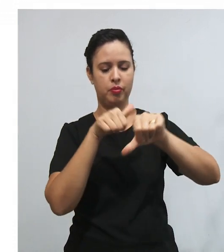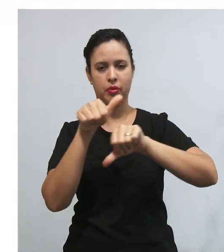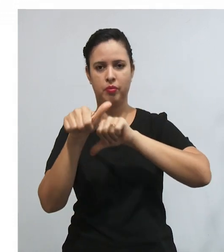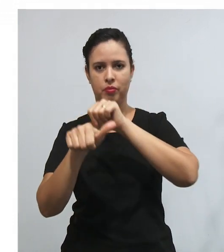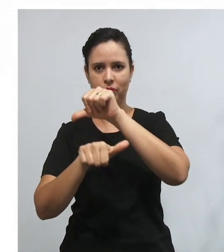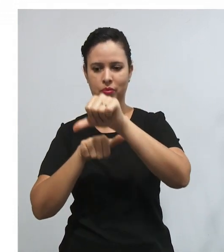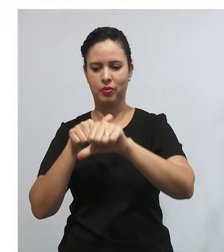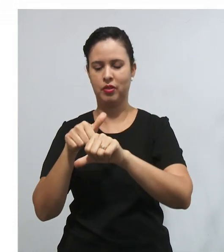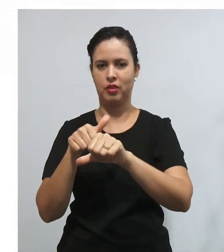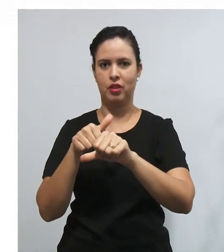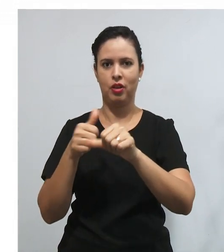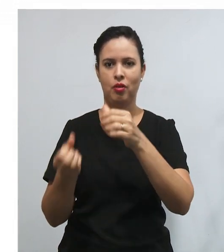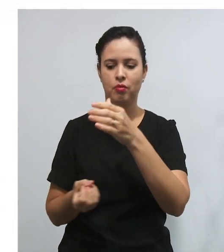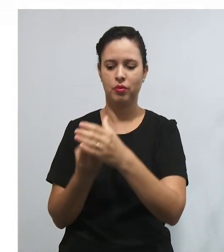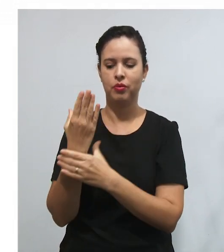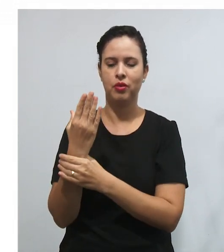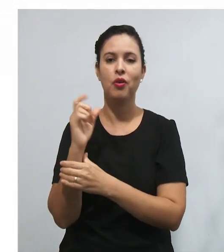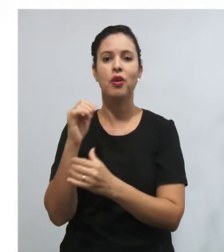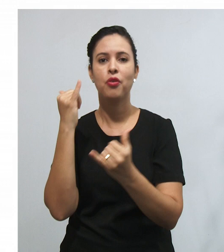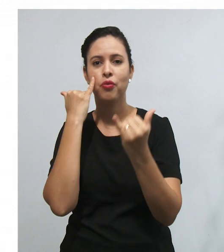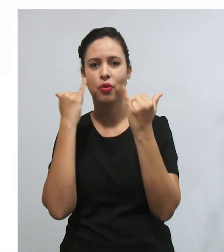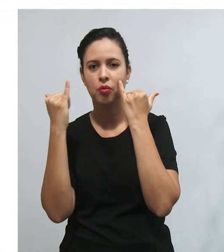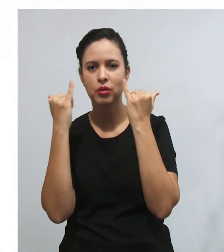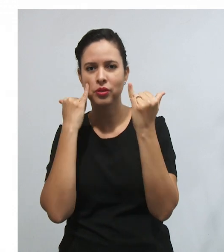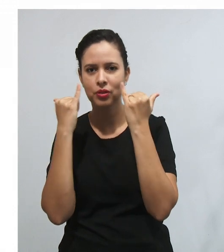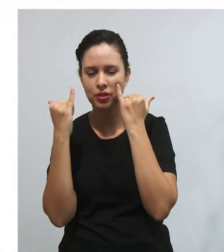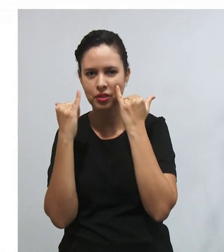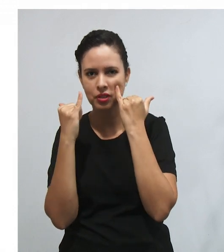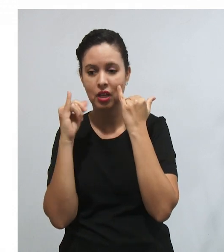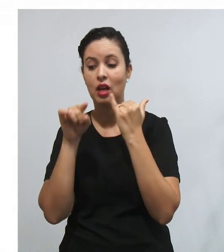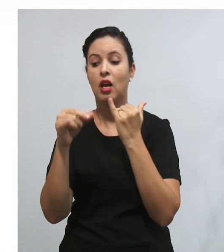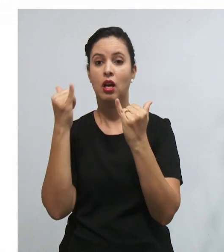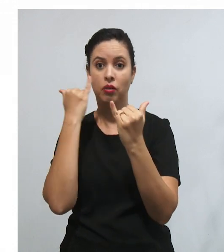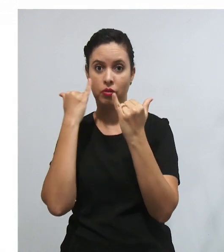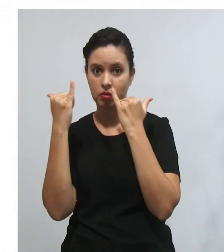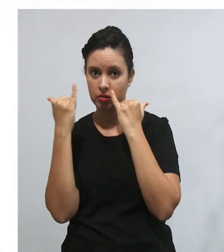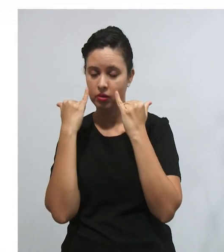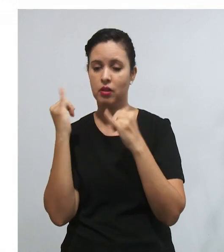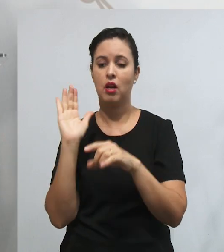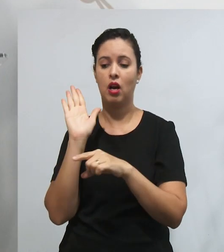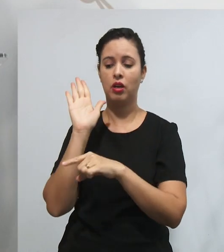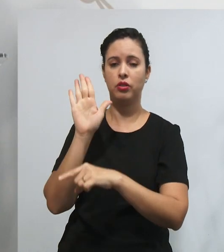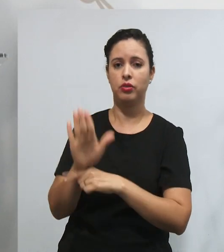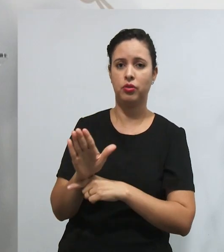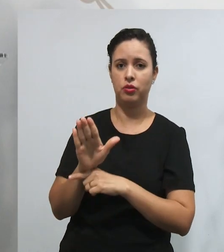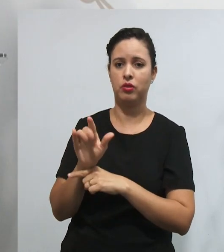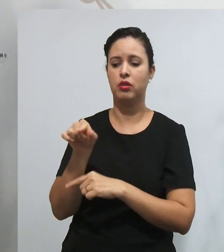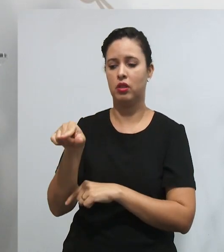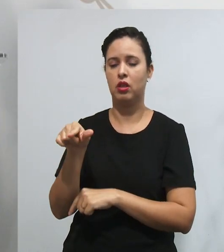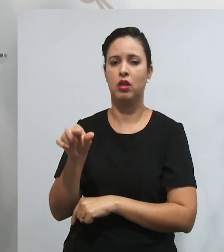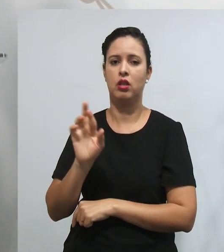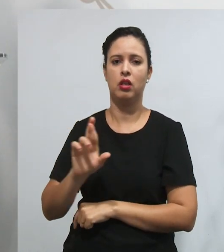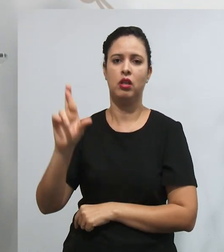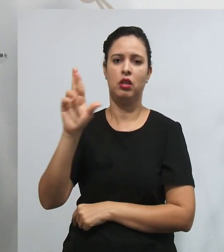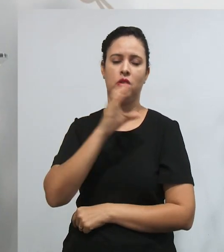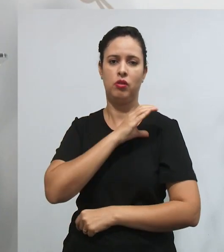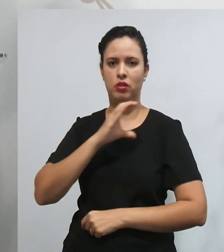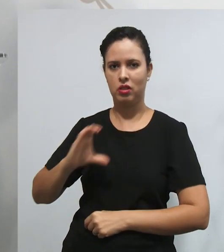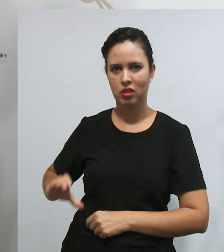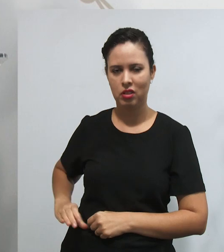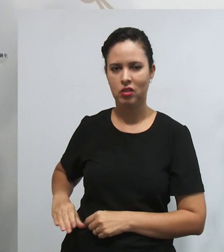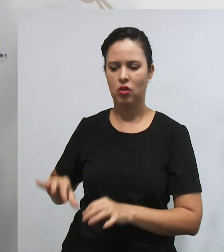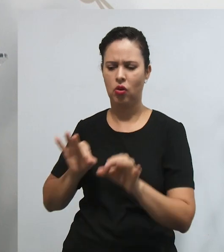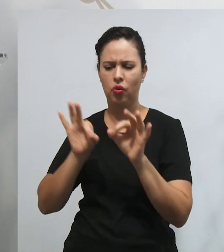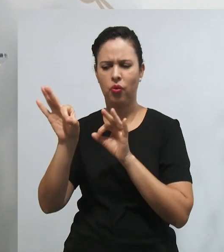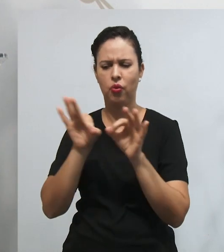algumas estratégias, né, algumas políticas para fazer a publicidade do curso de informática ser voltado para as meninas,